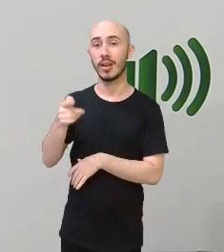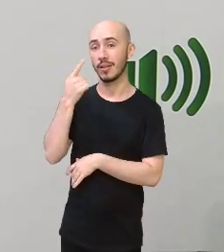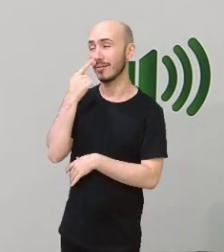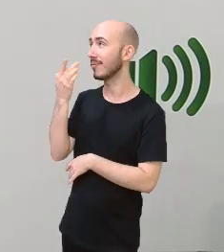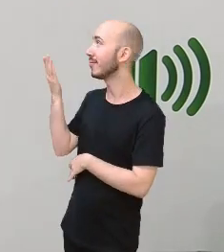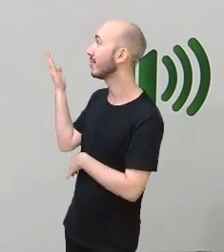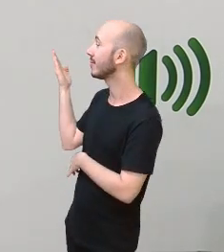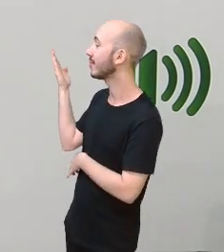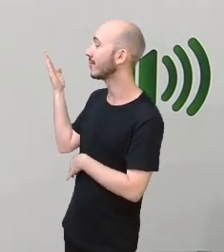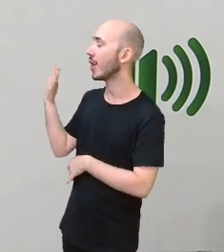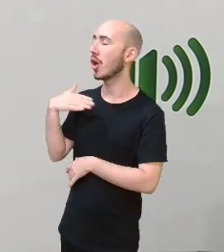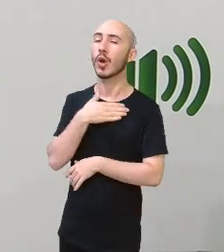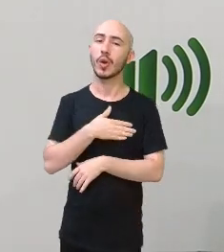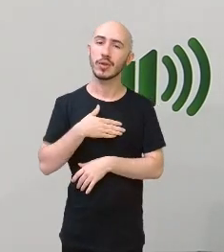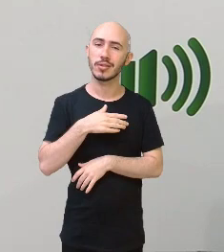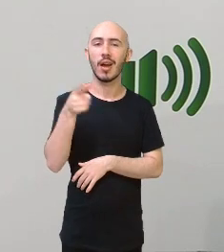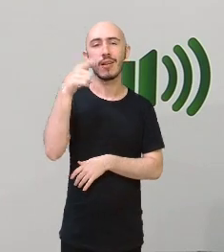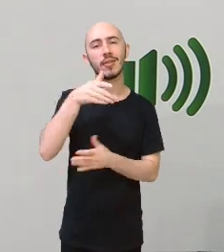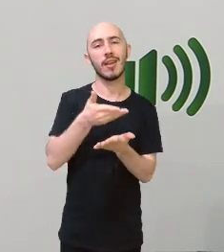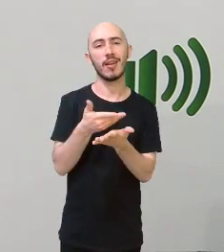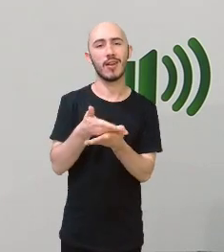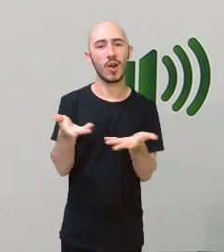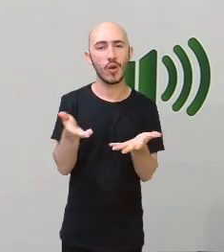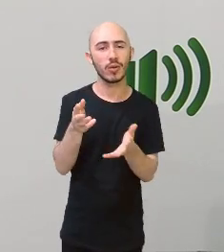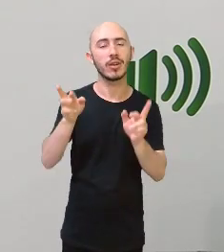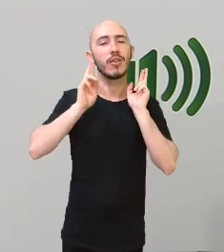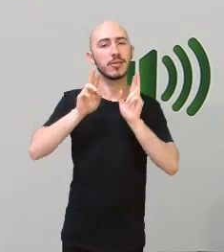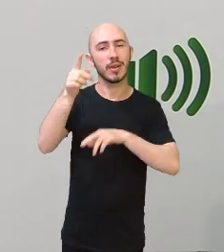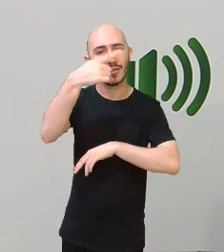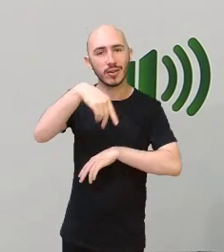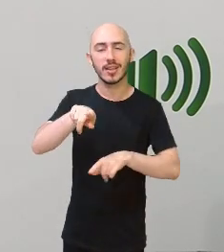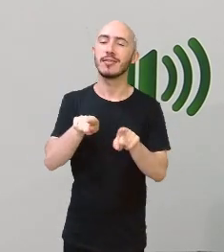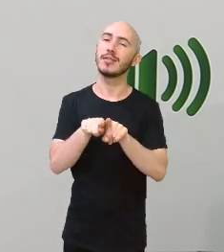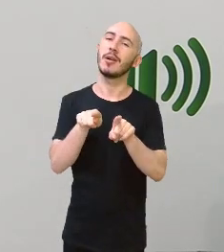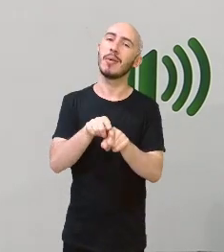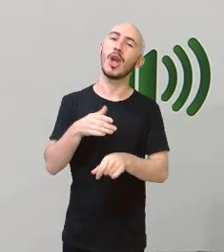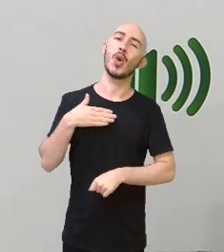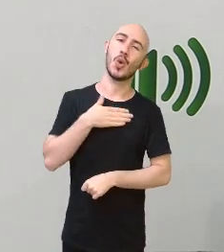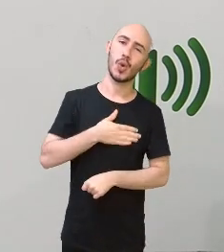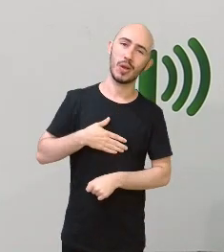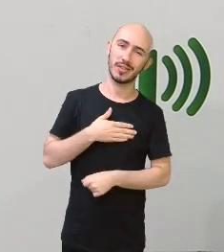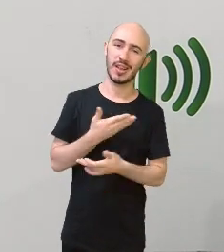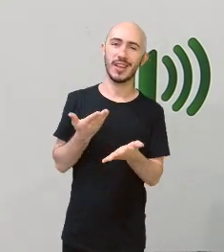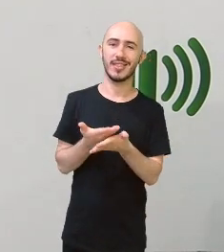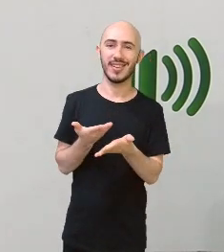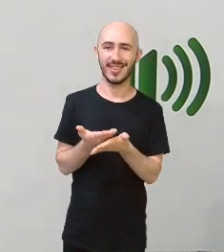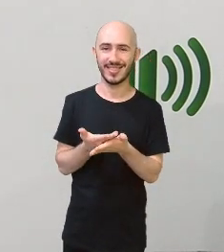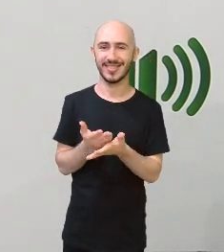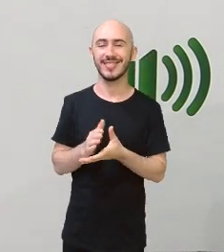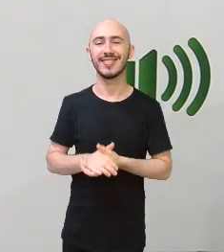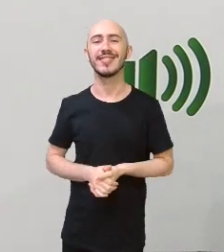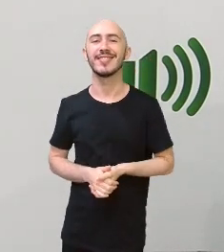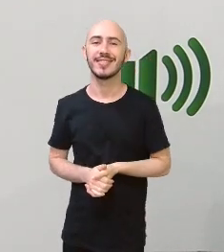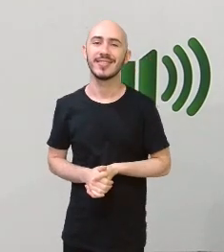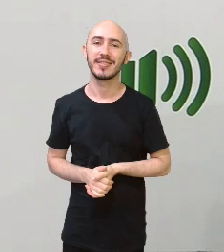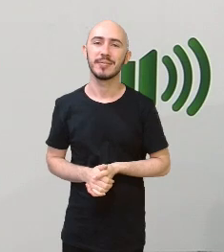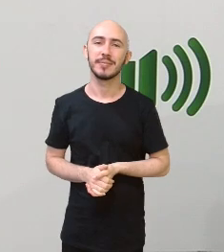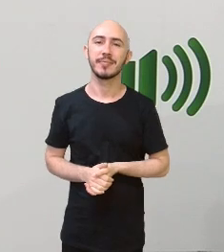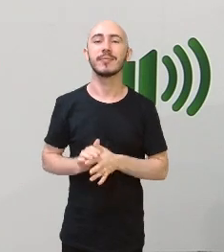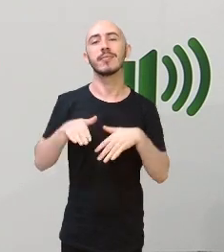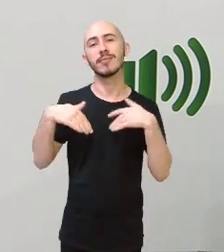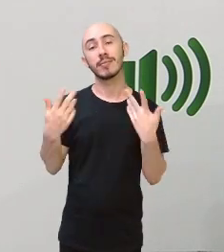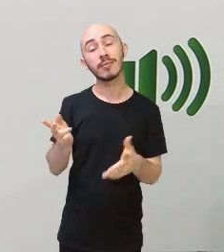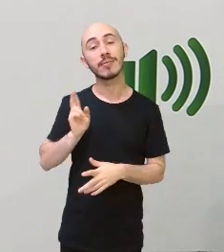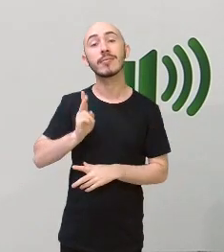da nossa aula de hoje e eu espero, sinceramente, que vocês também tenham gostado da nossa aula, tá bom? E é sempre